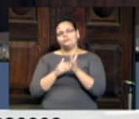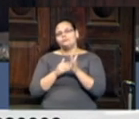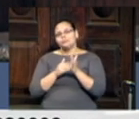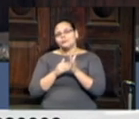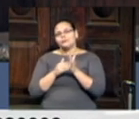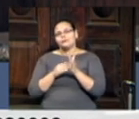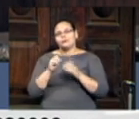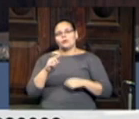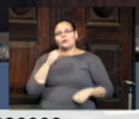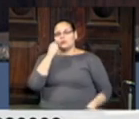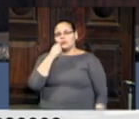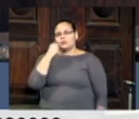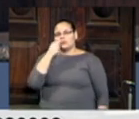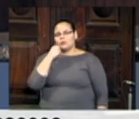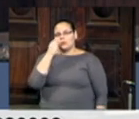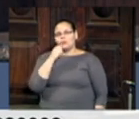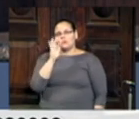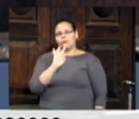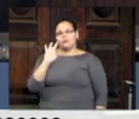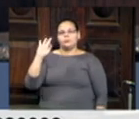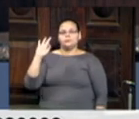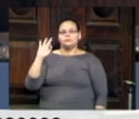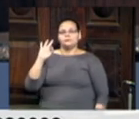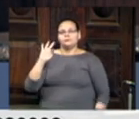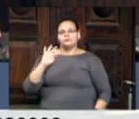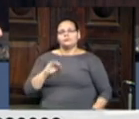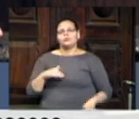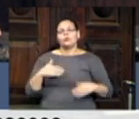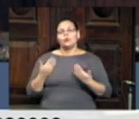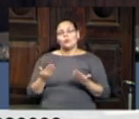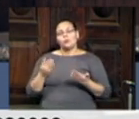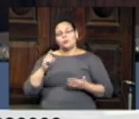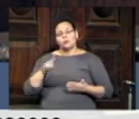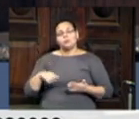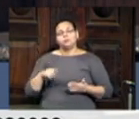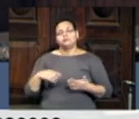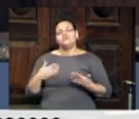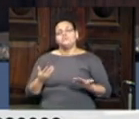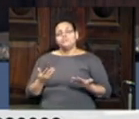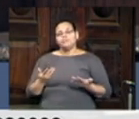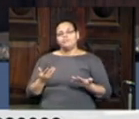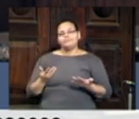pelo Senado Federal. Qual é o fundamento?